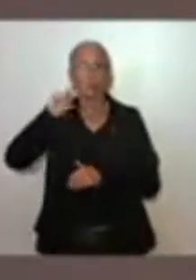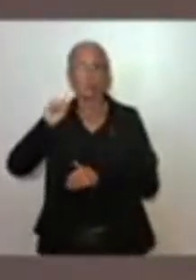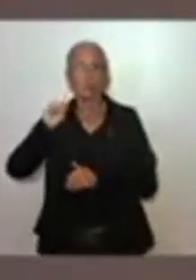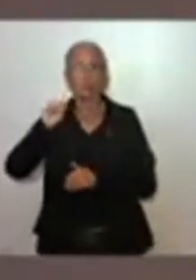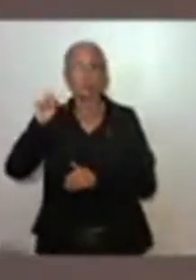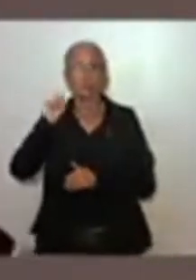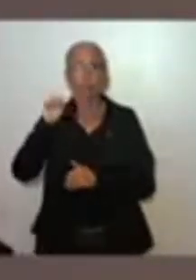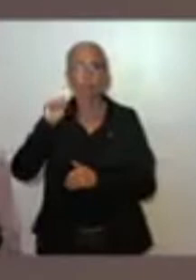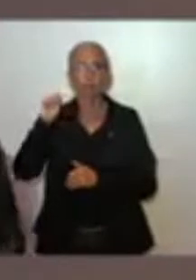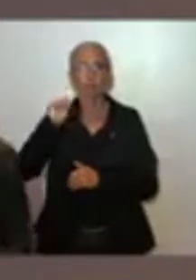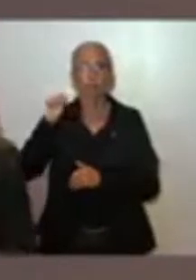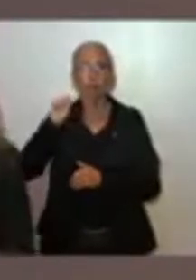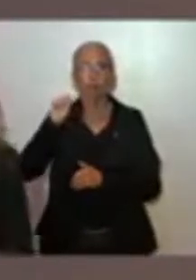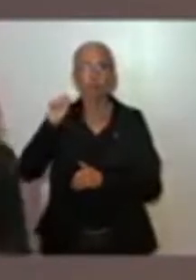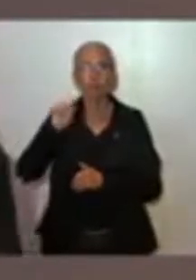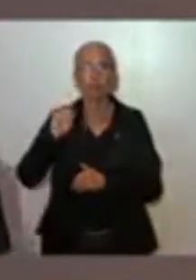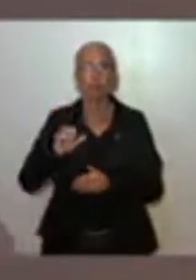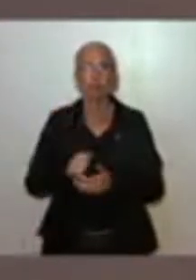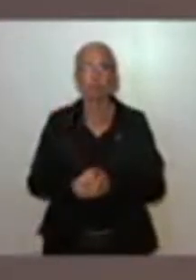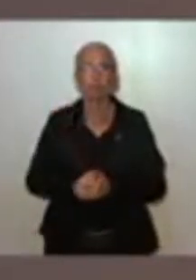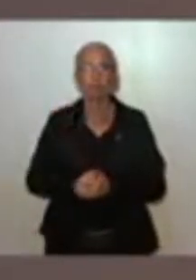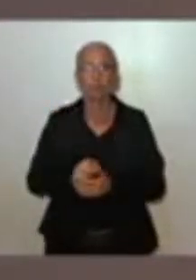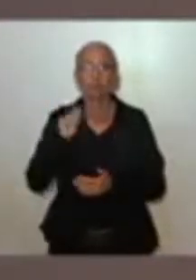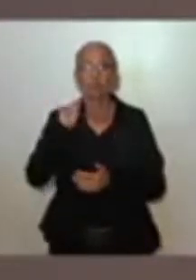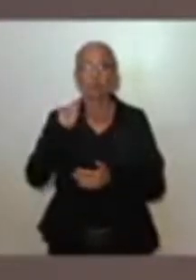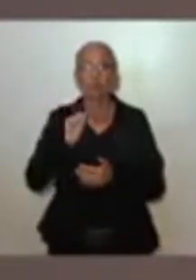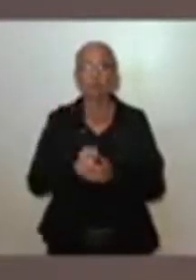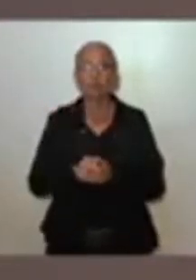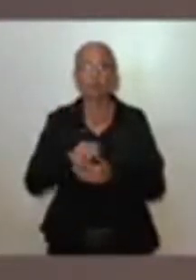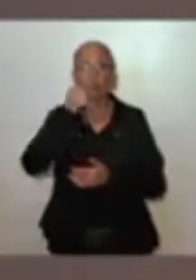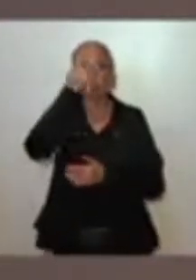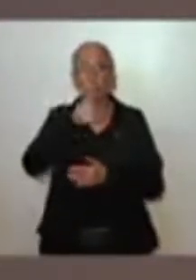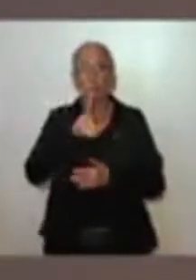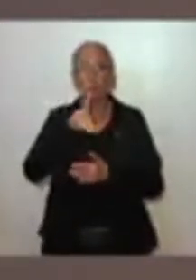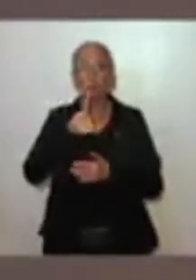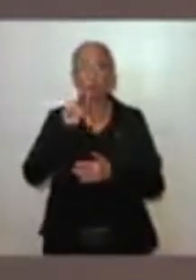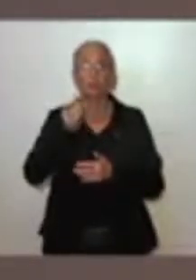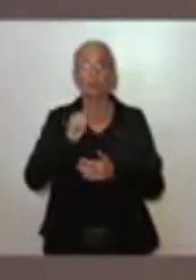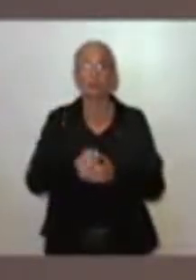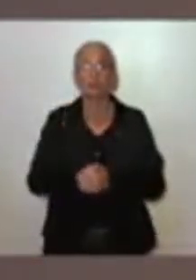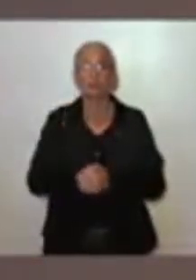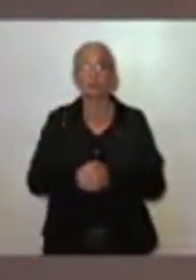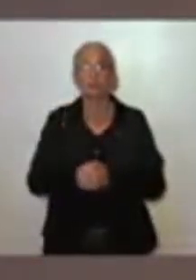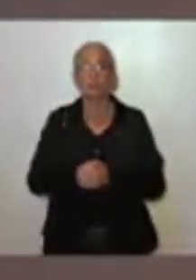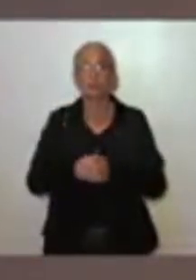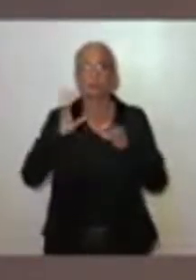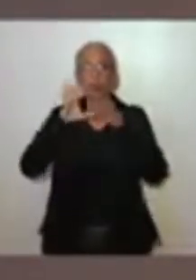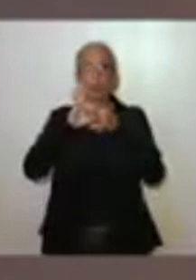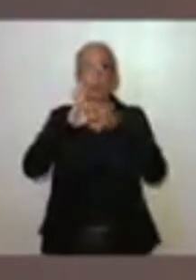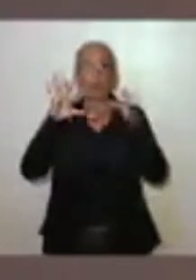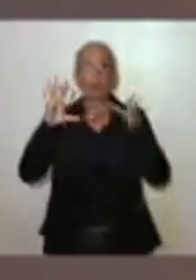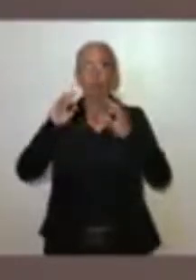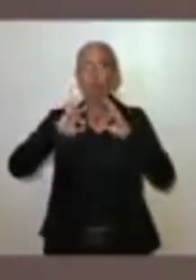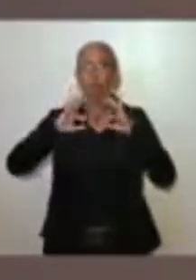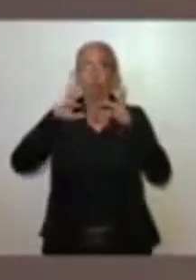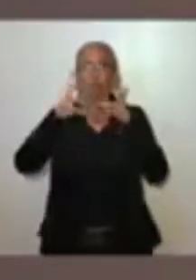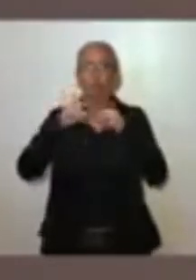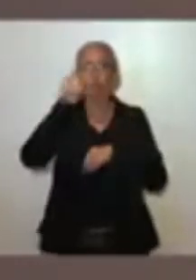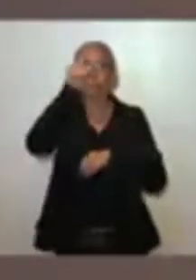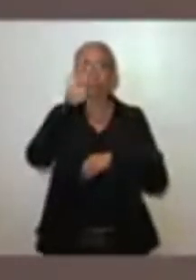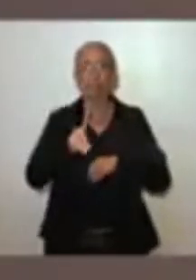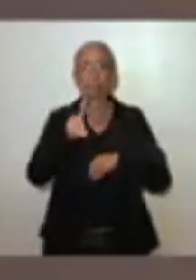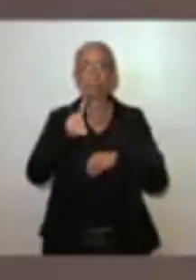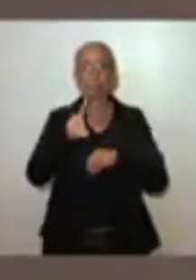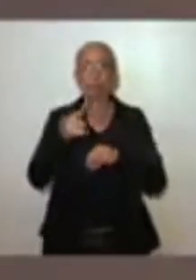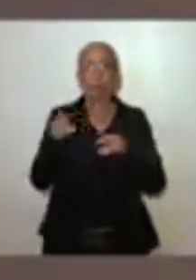1988 EA construção definir os direitos fundamentais e as liberdades de todos e o direito